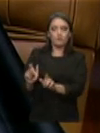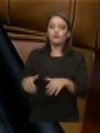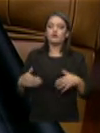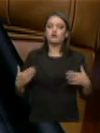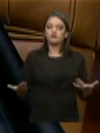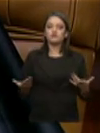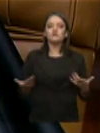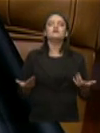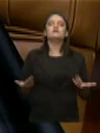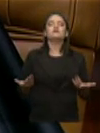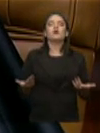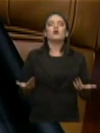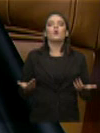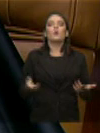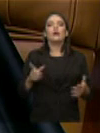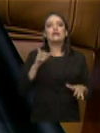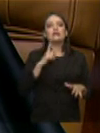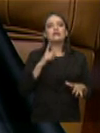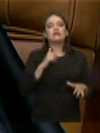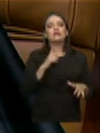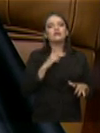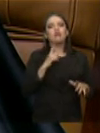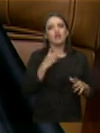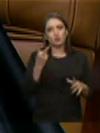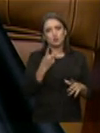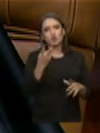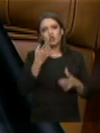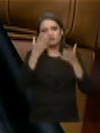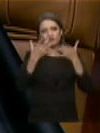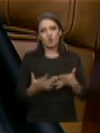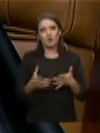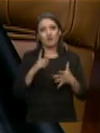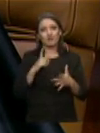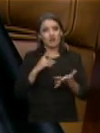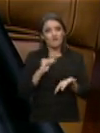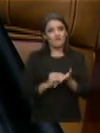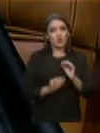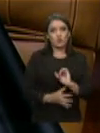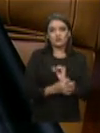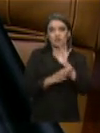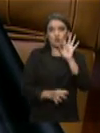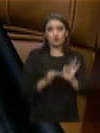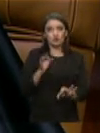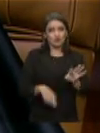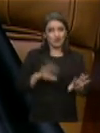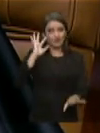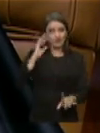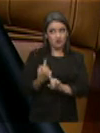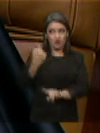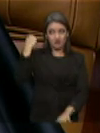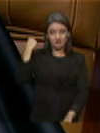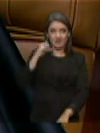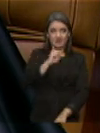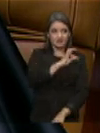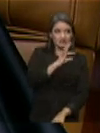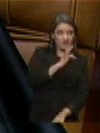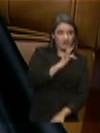de um lado, a insegurança jurídica gerada nas decisões anteriores do Supremo Tribunal Federal e do